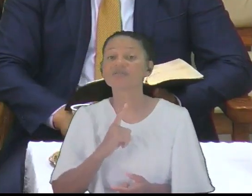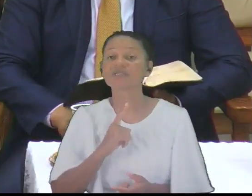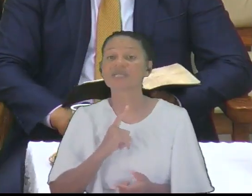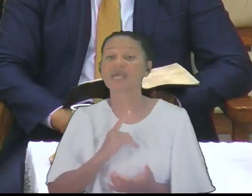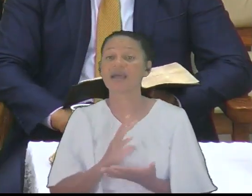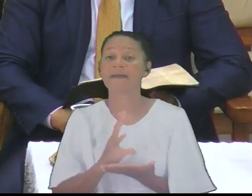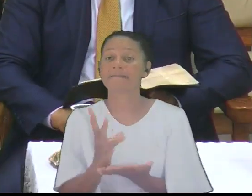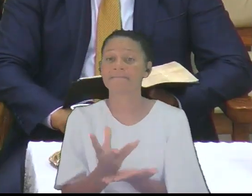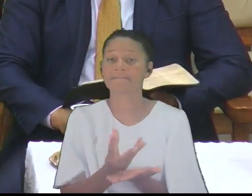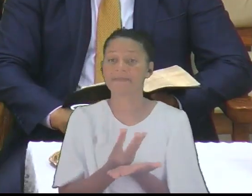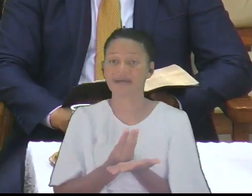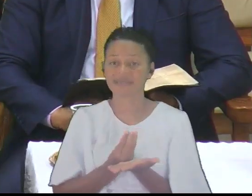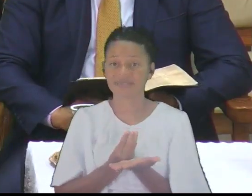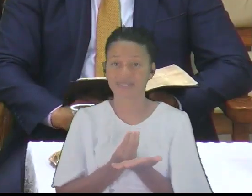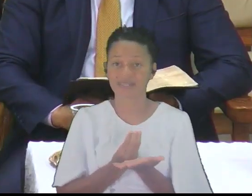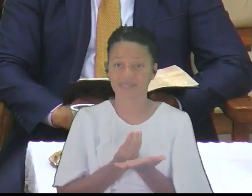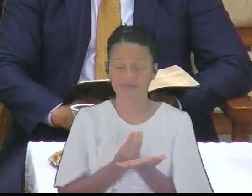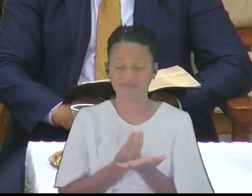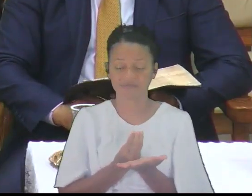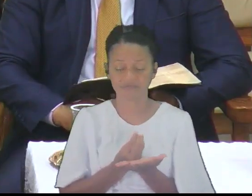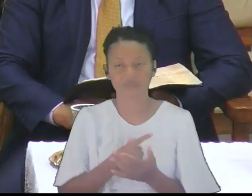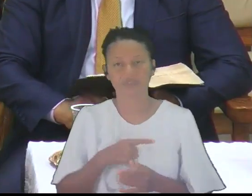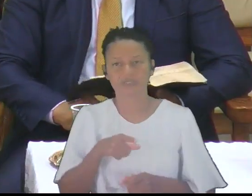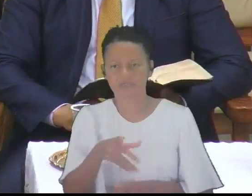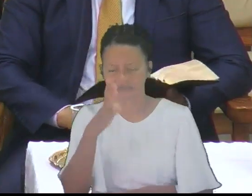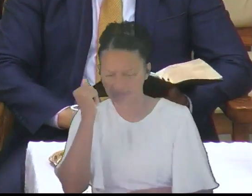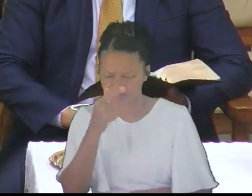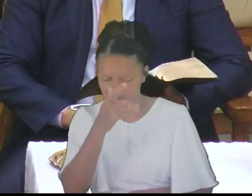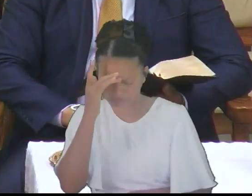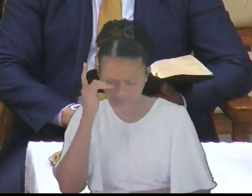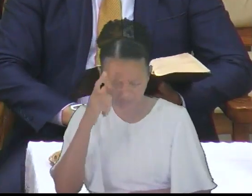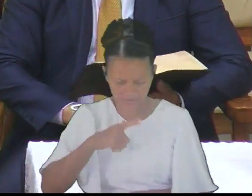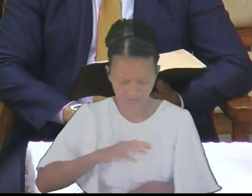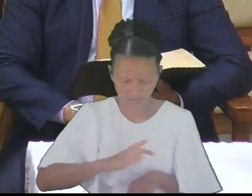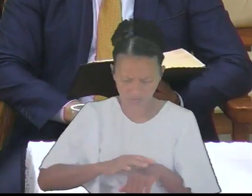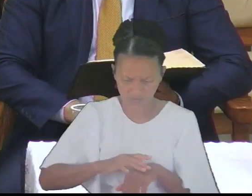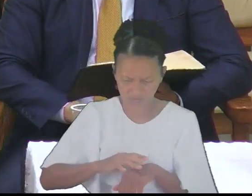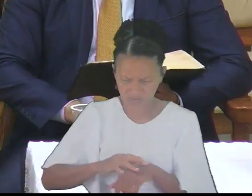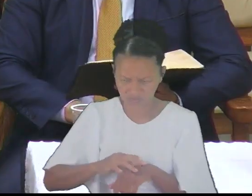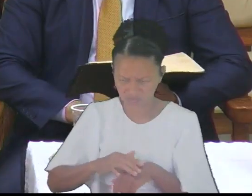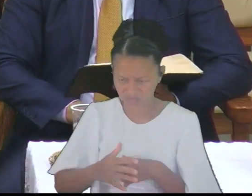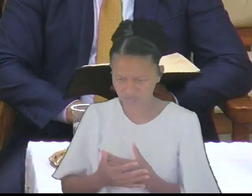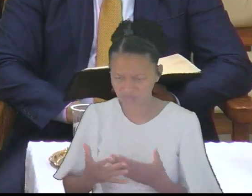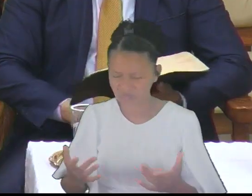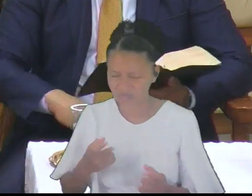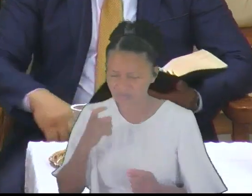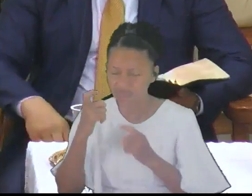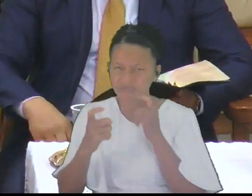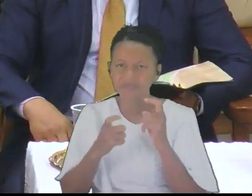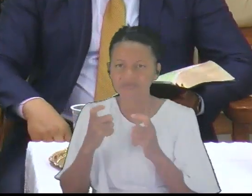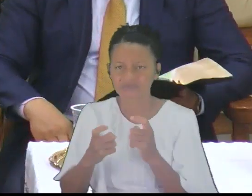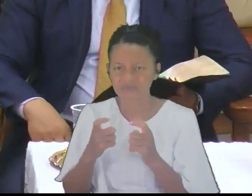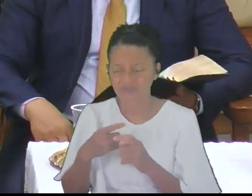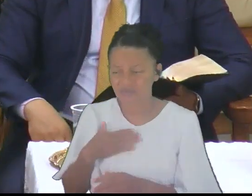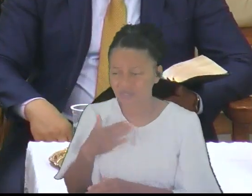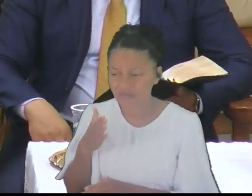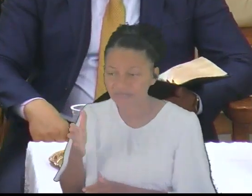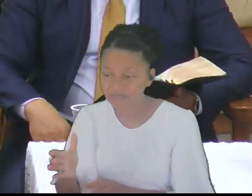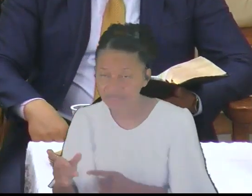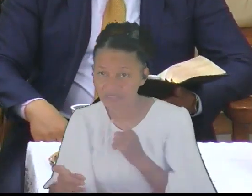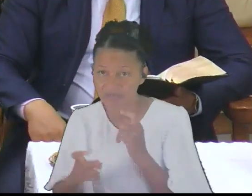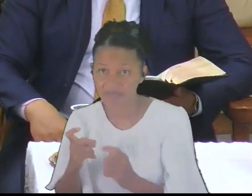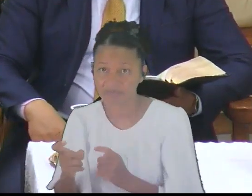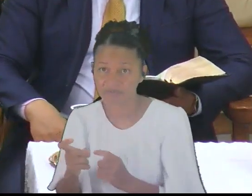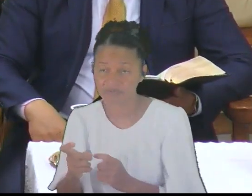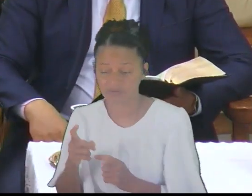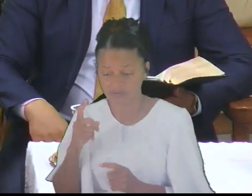com o outro. Se você sabe que alguém está doente e você faz uma visita, você está se importando? Me ajudem.